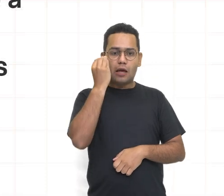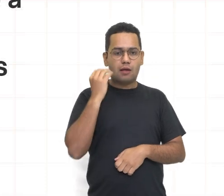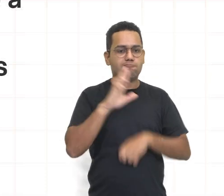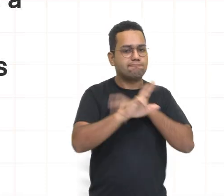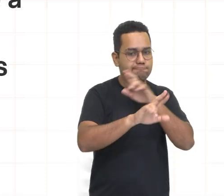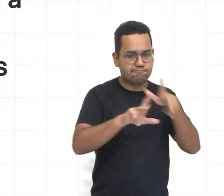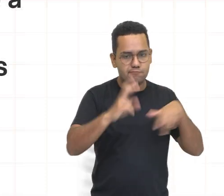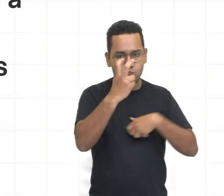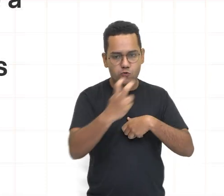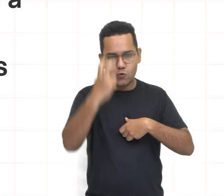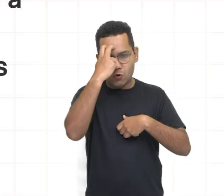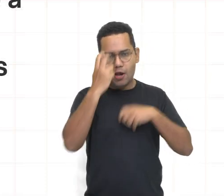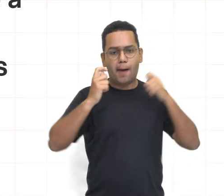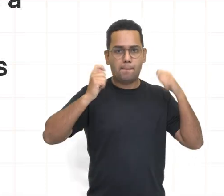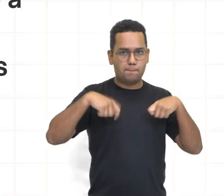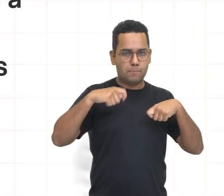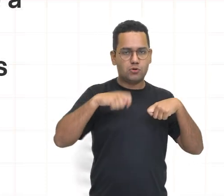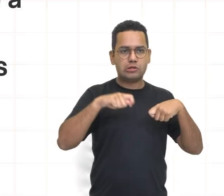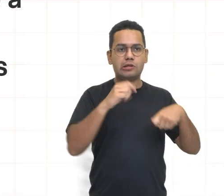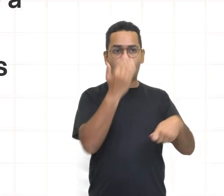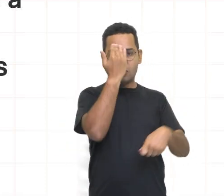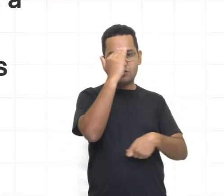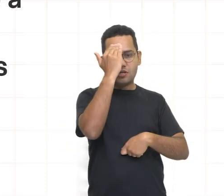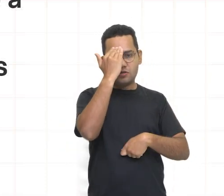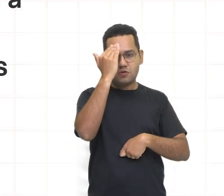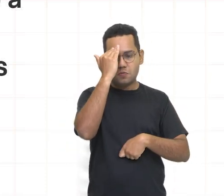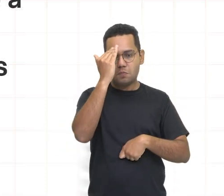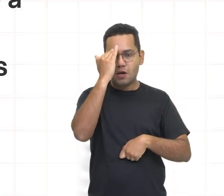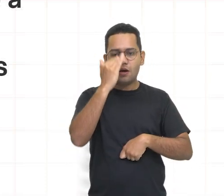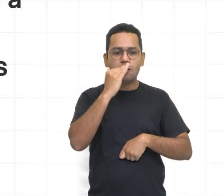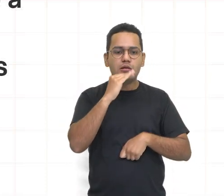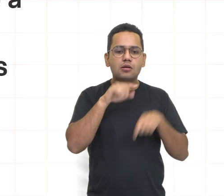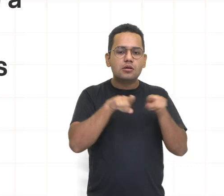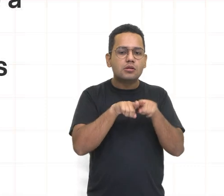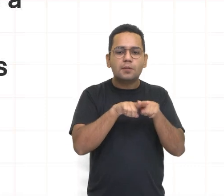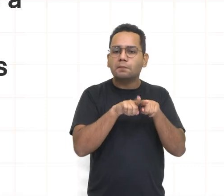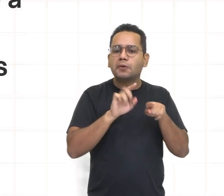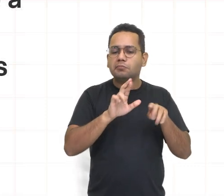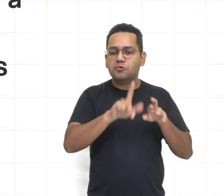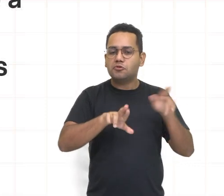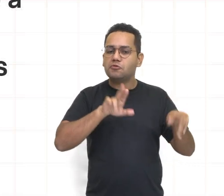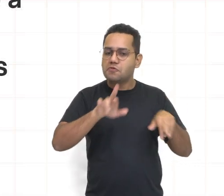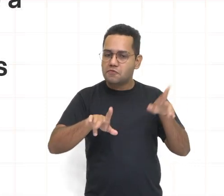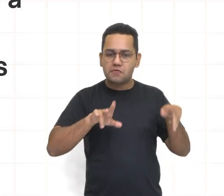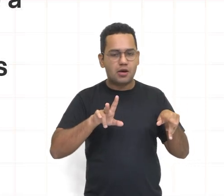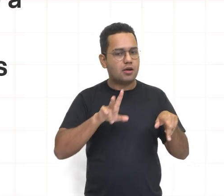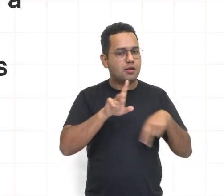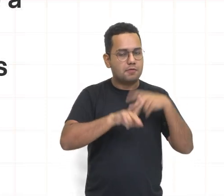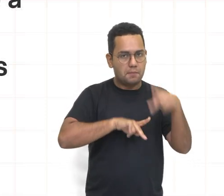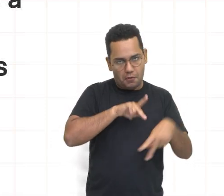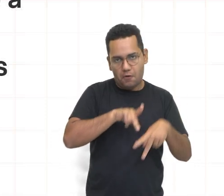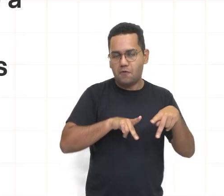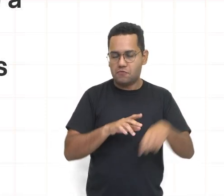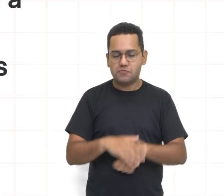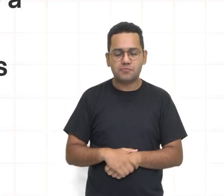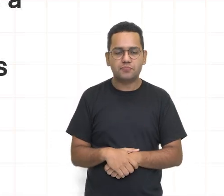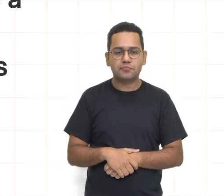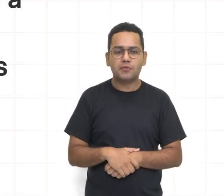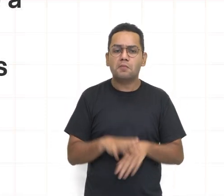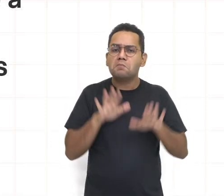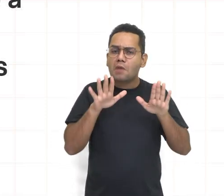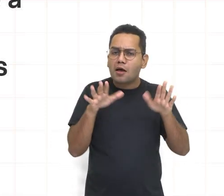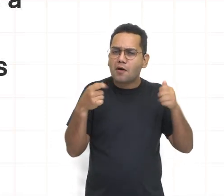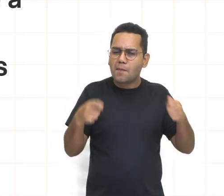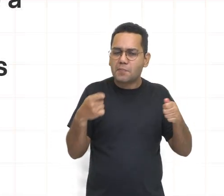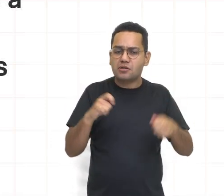e a compreensão entre povos de diferentes origens. Ou seja, é preciso eu conhecer para eu poder observar como é que